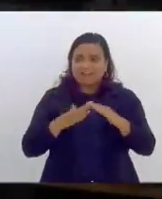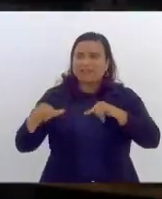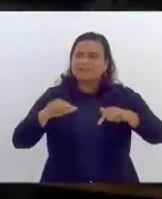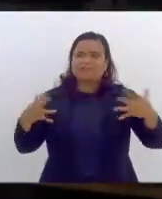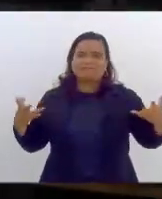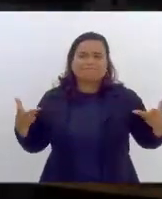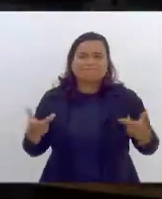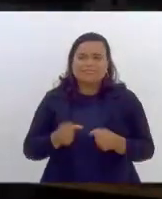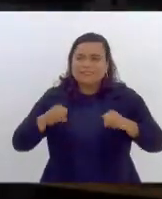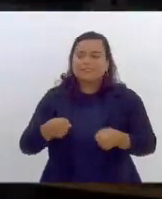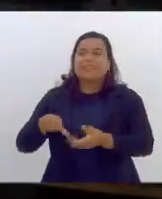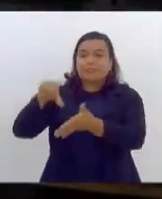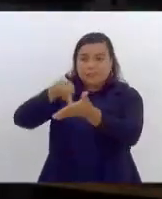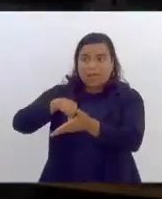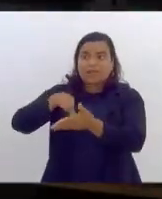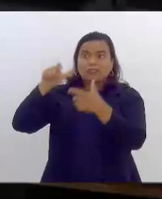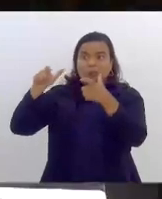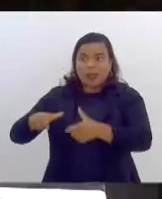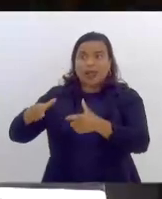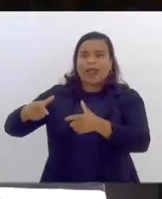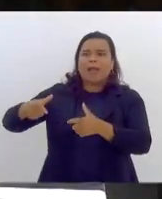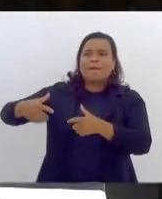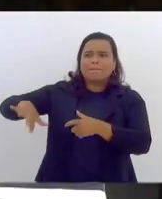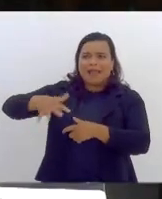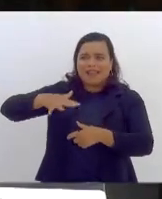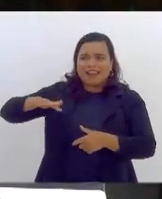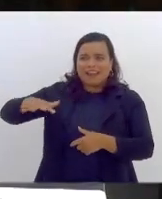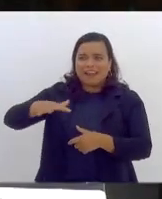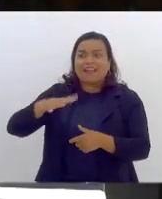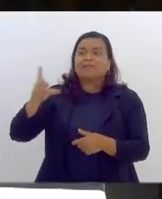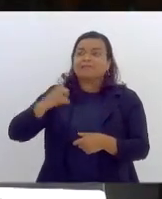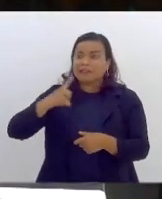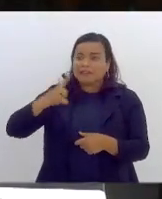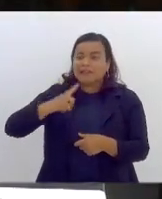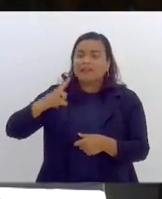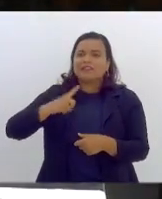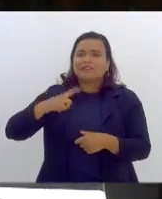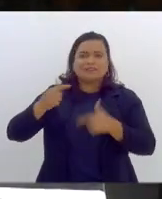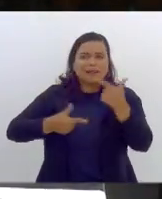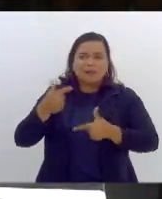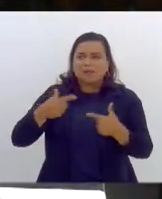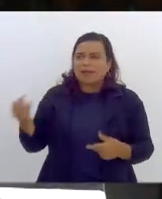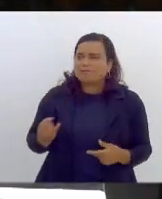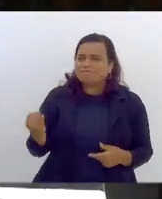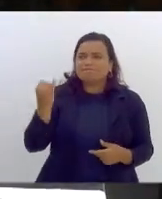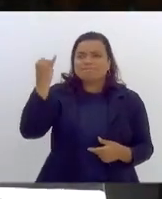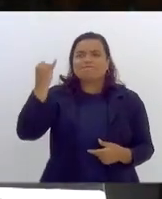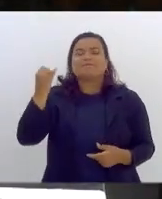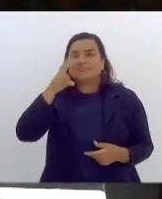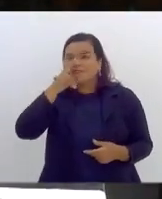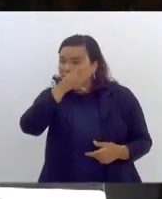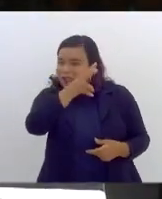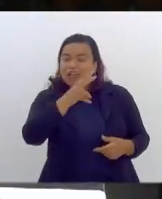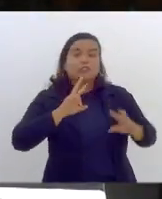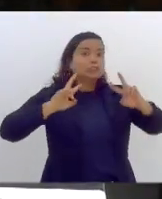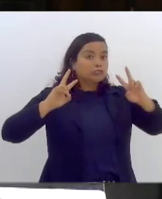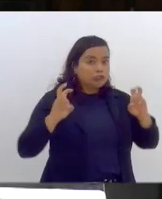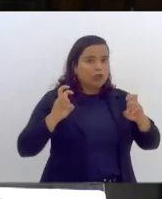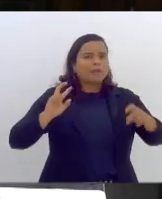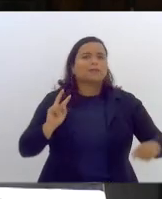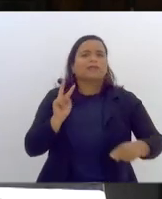trabalho, tem sede no Complexo da Maré, e que tem um trabalho tão fundamental e importante com relação à